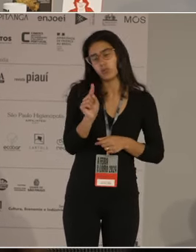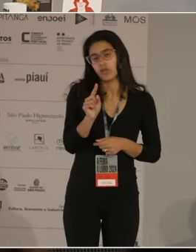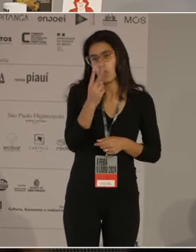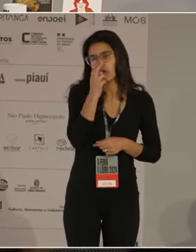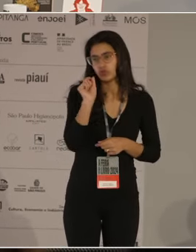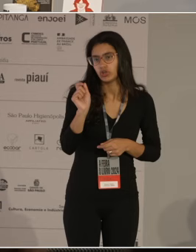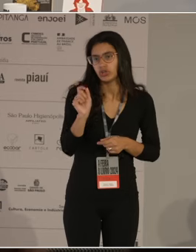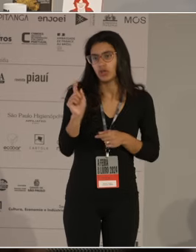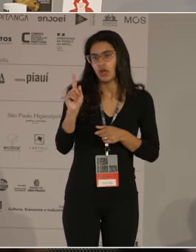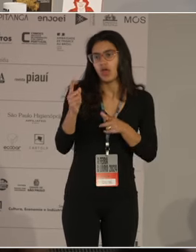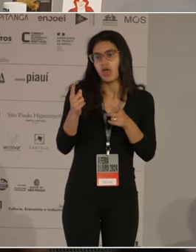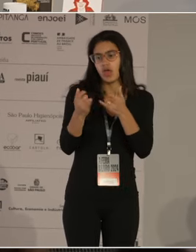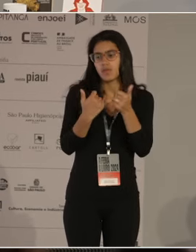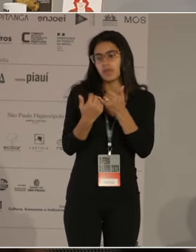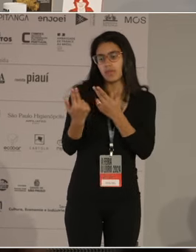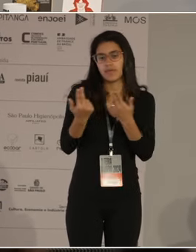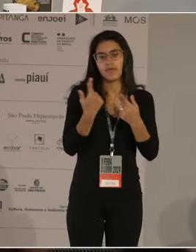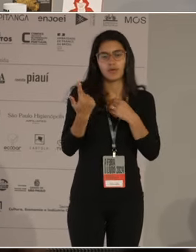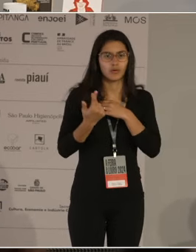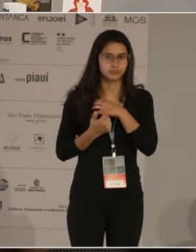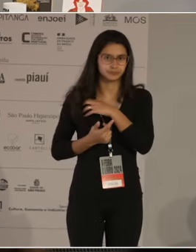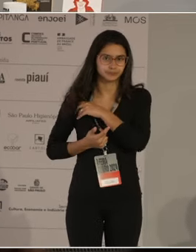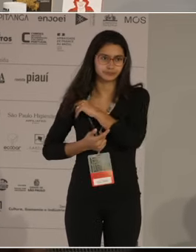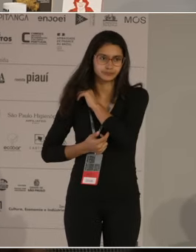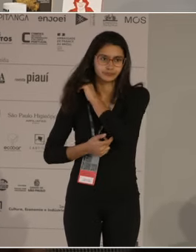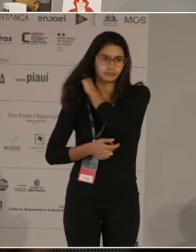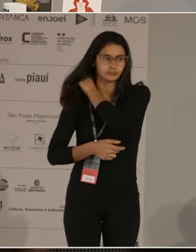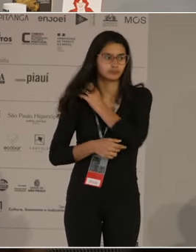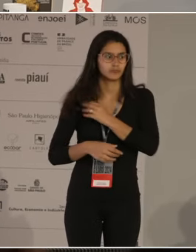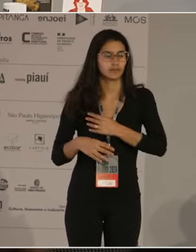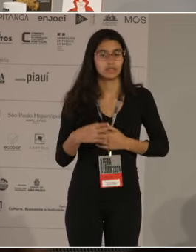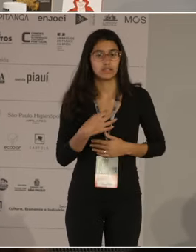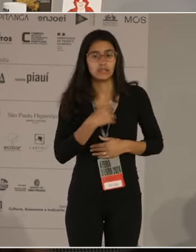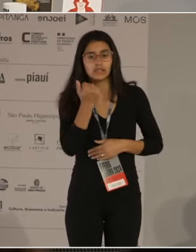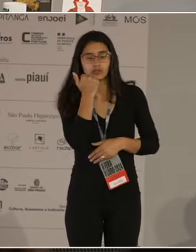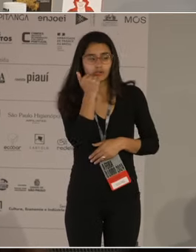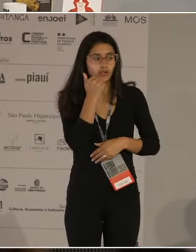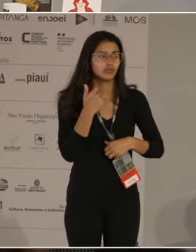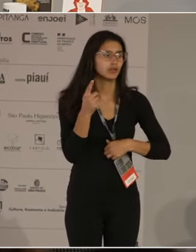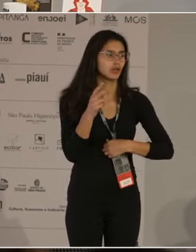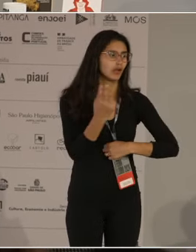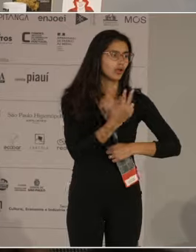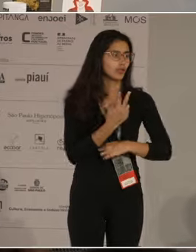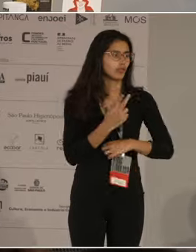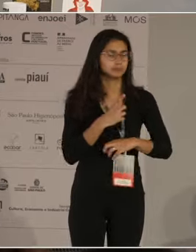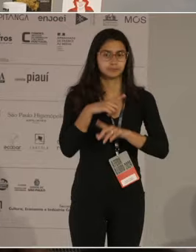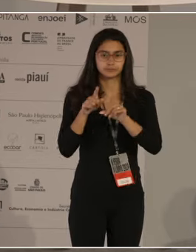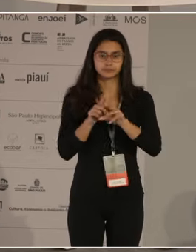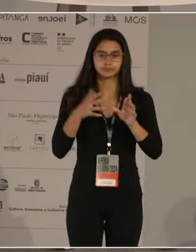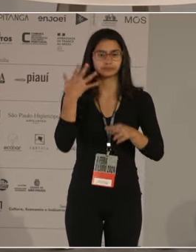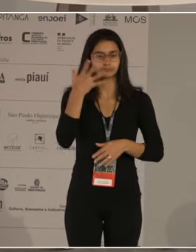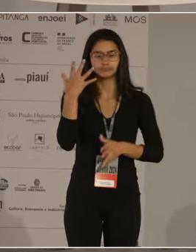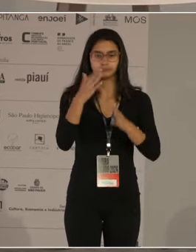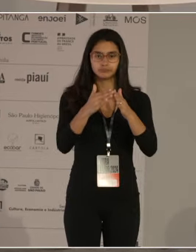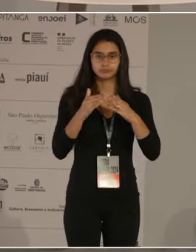no fundo, no final, são disputas por hegemonia científica? Né? Queria te ouvir um pouco sobre isso, por